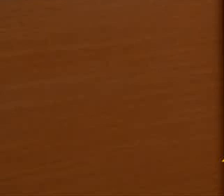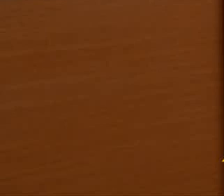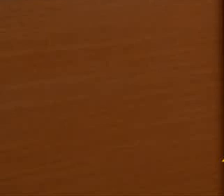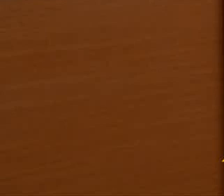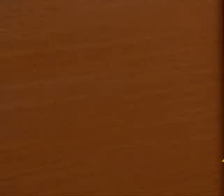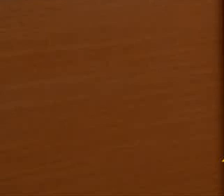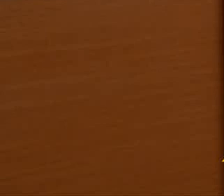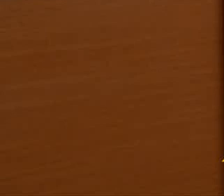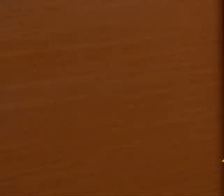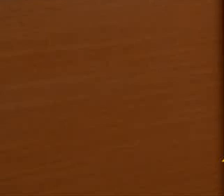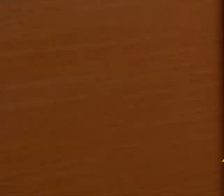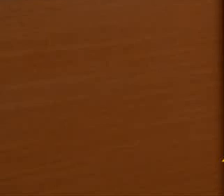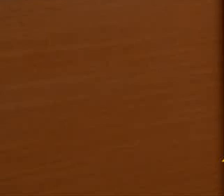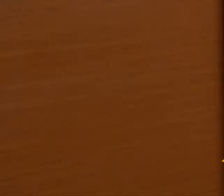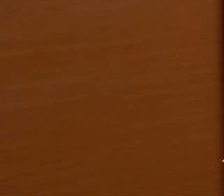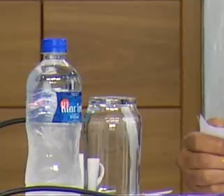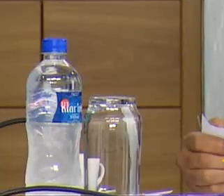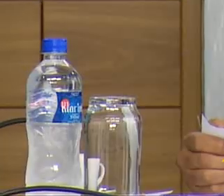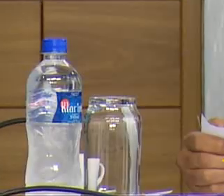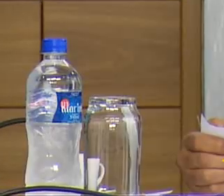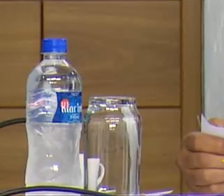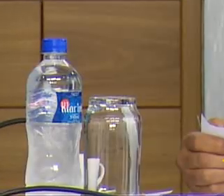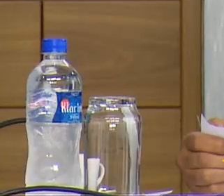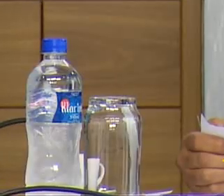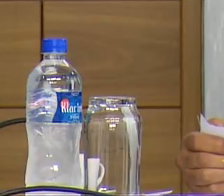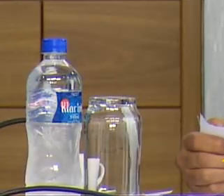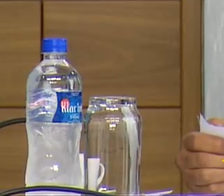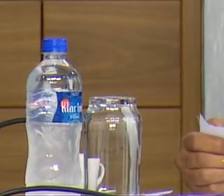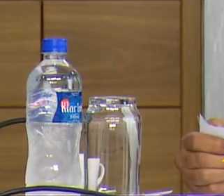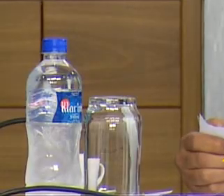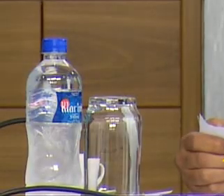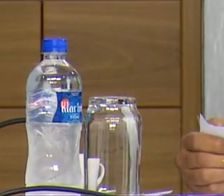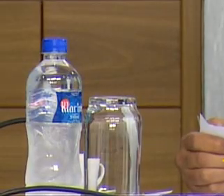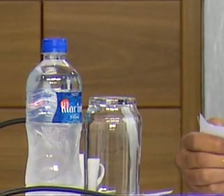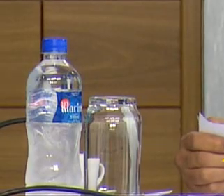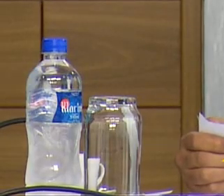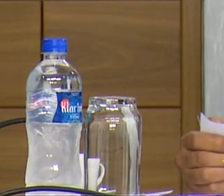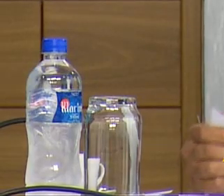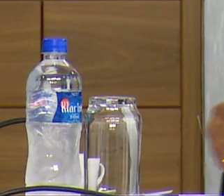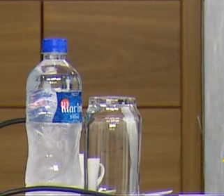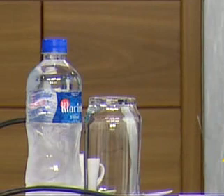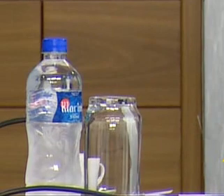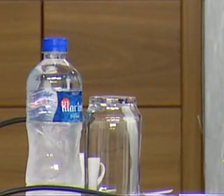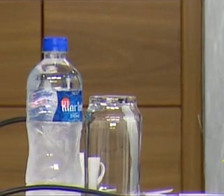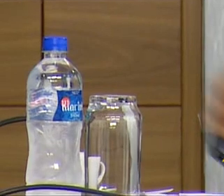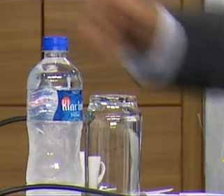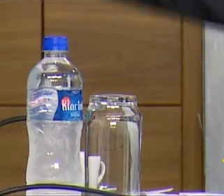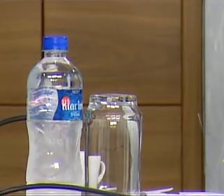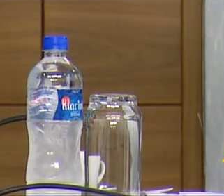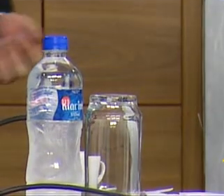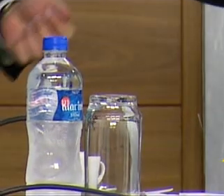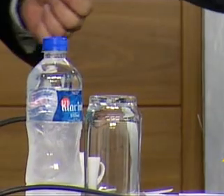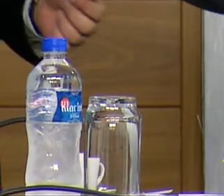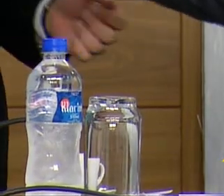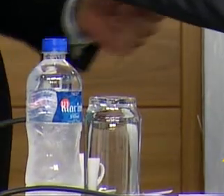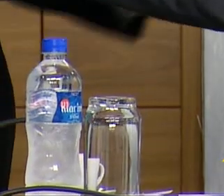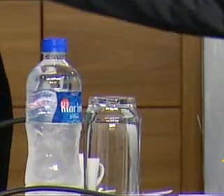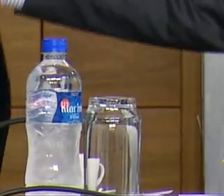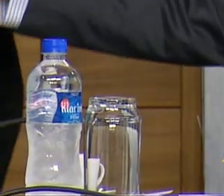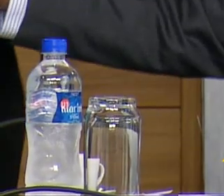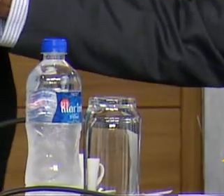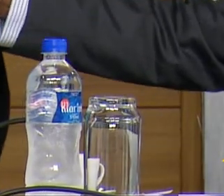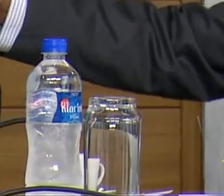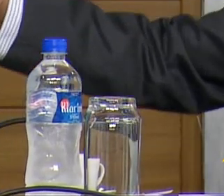eu quero só anunciar a presença do nosso querido Serginho, secretário de Habitação, secretário de